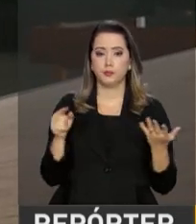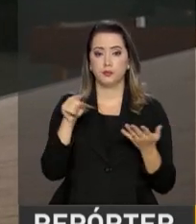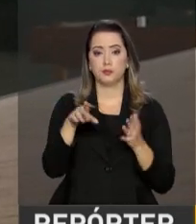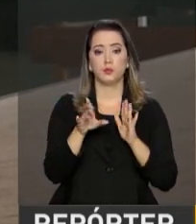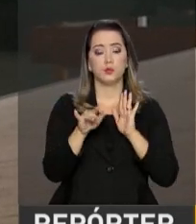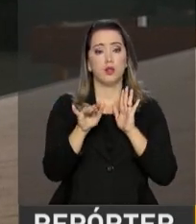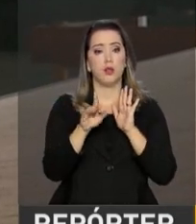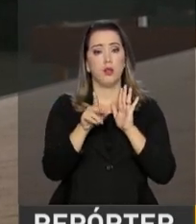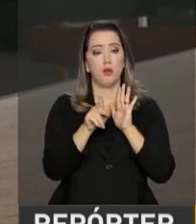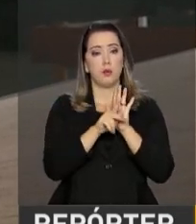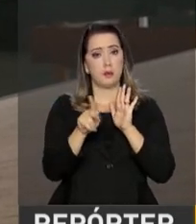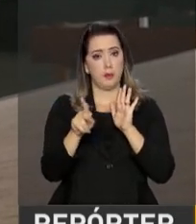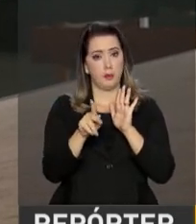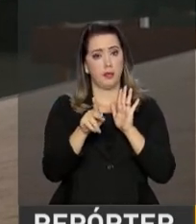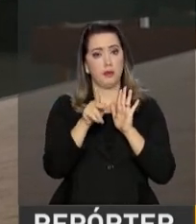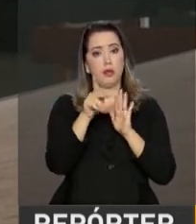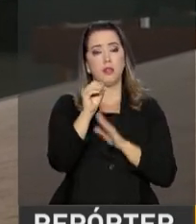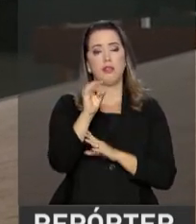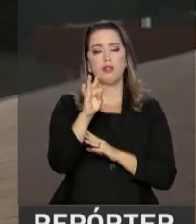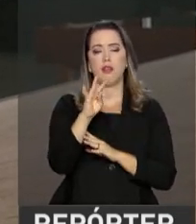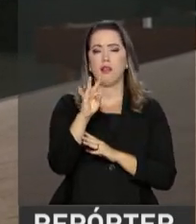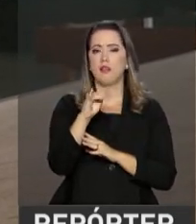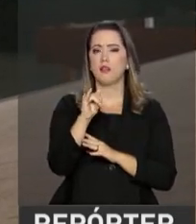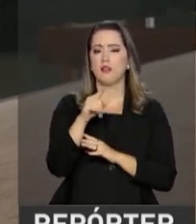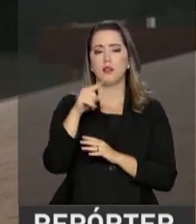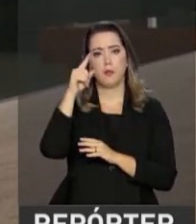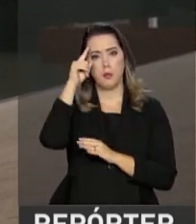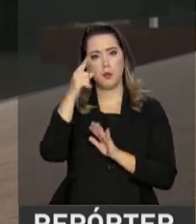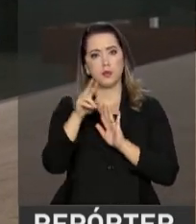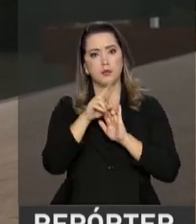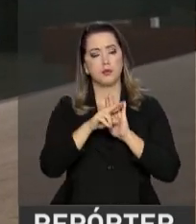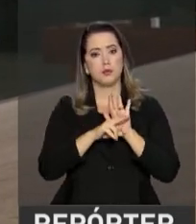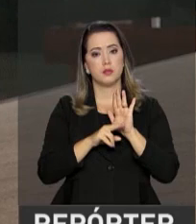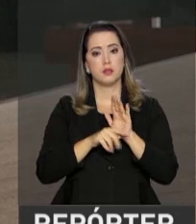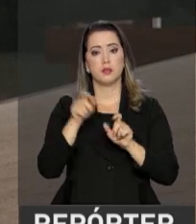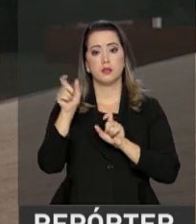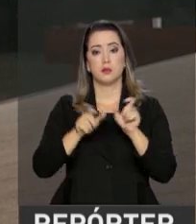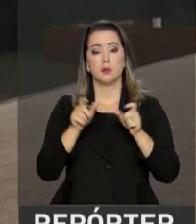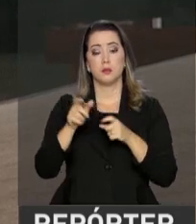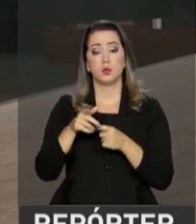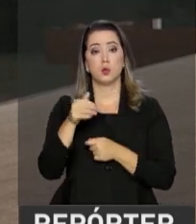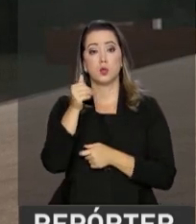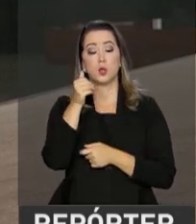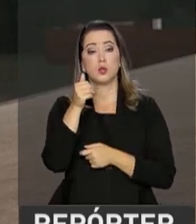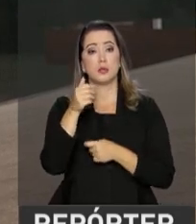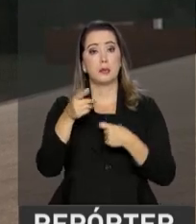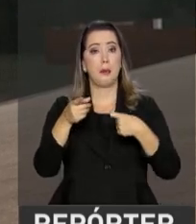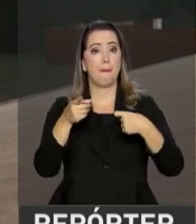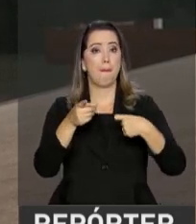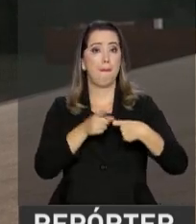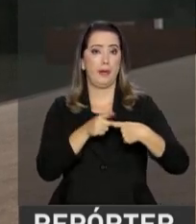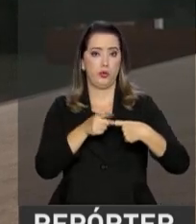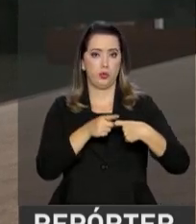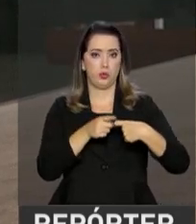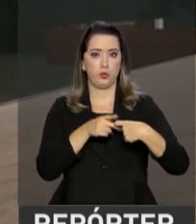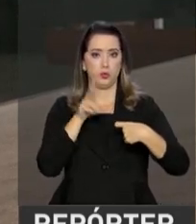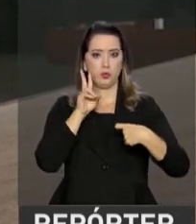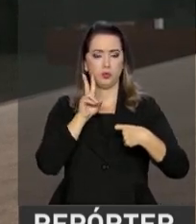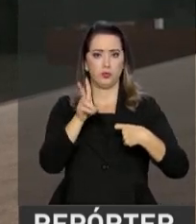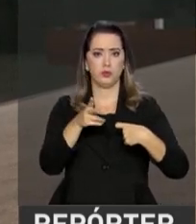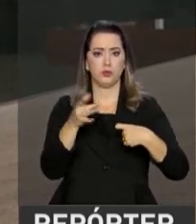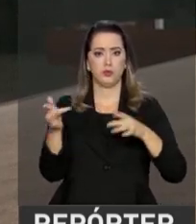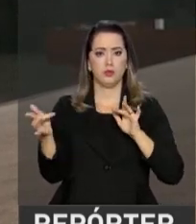portaria estabelece as regras as diretrizes para que os médicos peritos do inss faça a adesão a esse programa